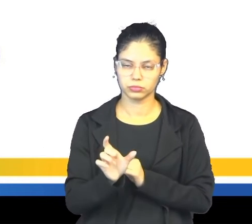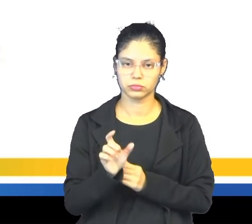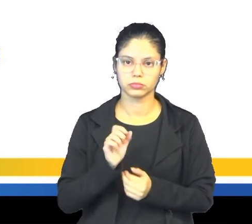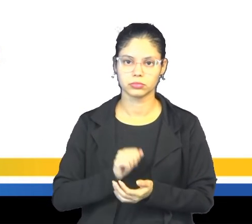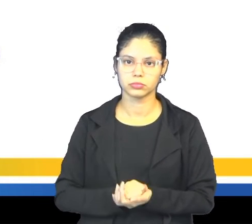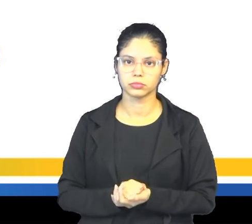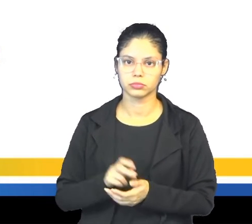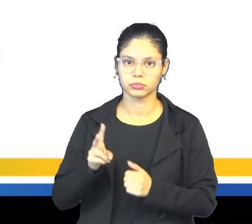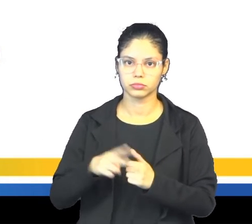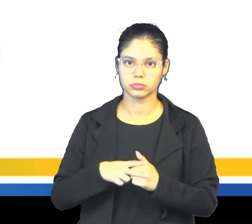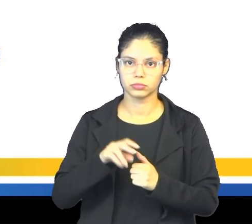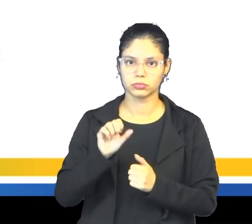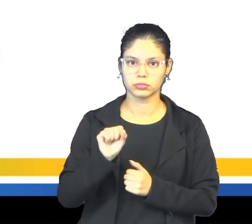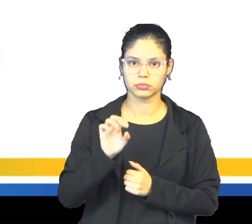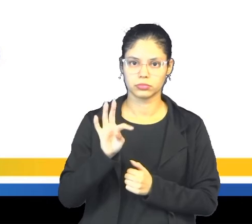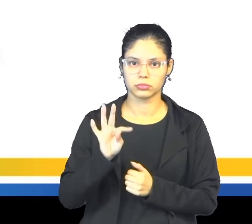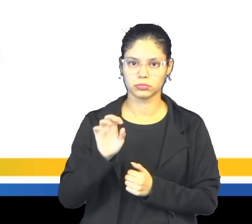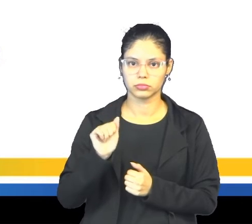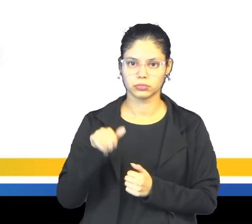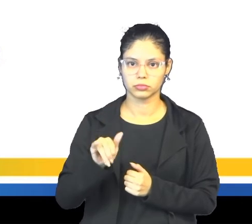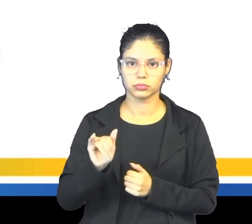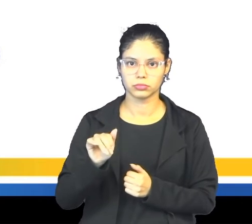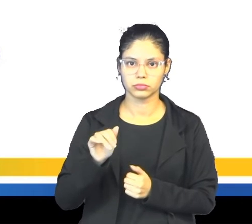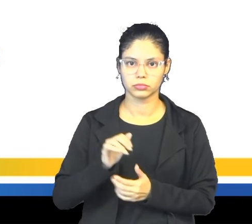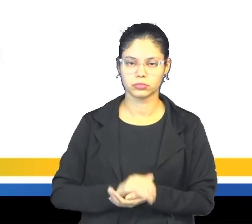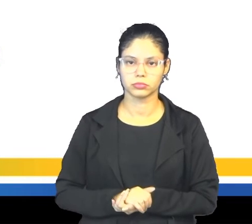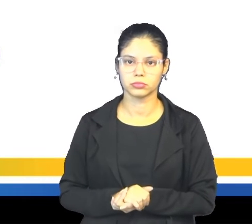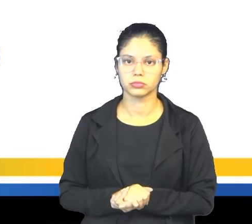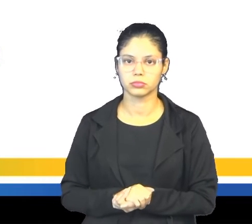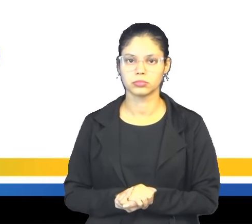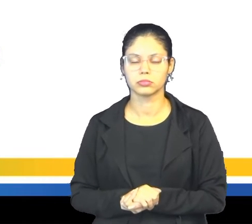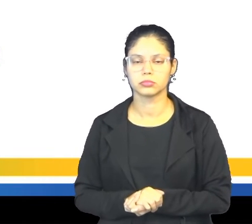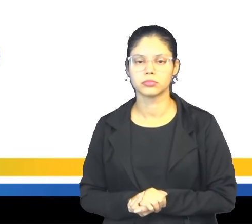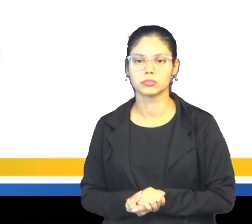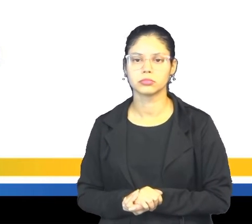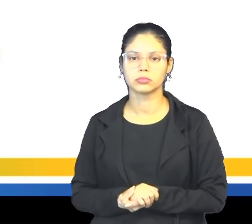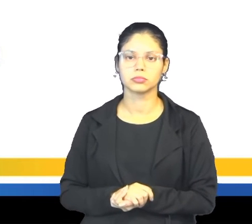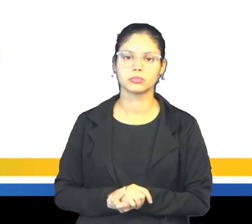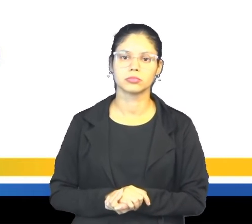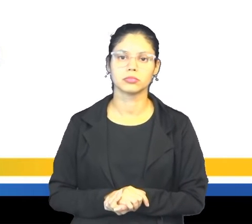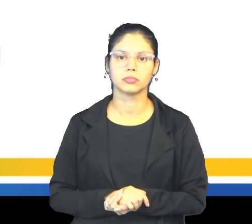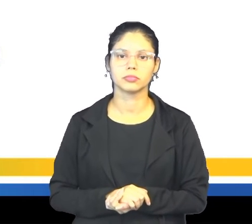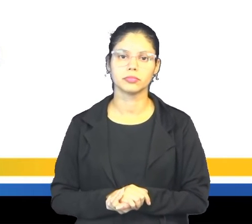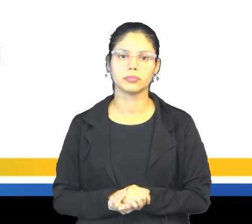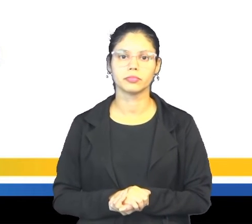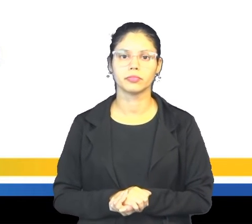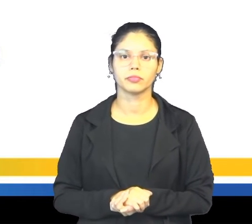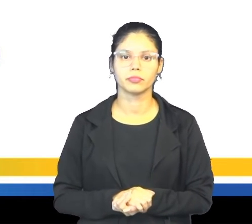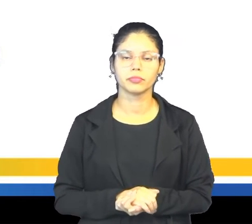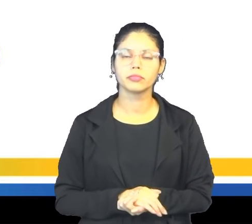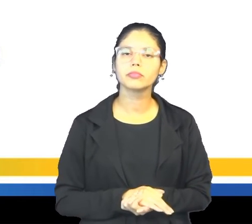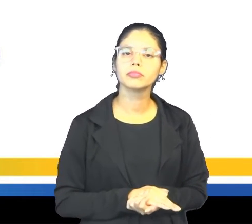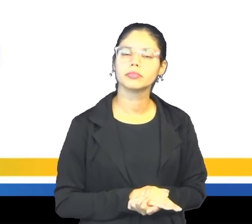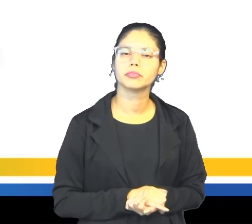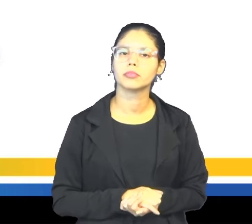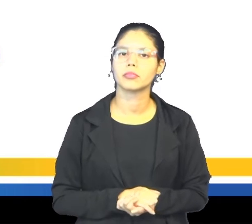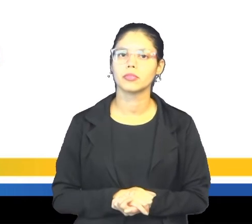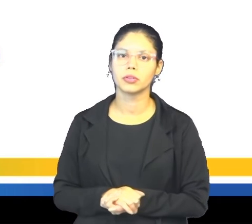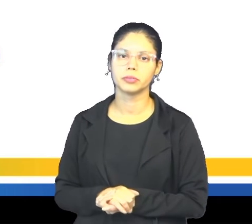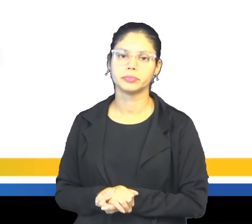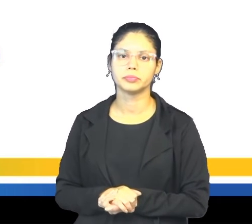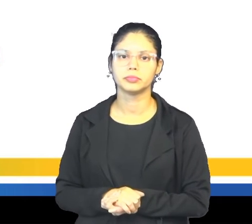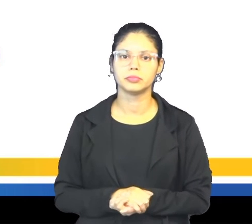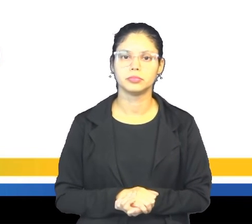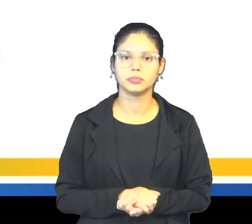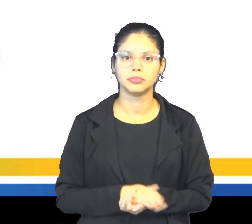com o verbo stay na negativa, no caso, né, ficar na negativa, at home at night, no